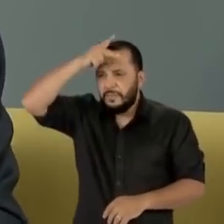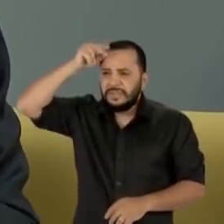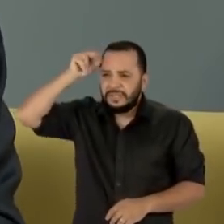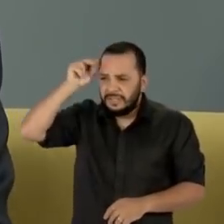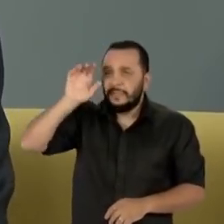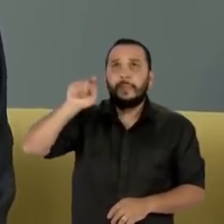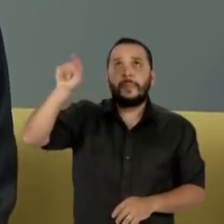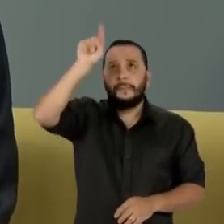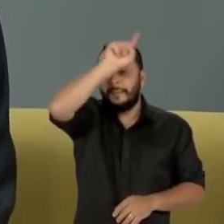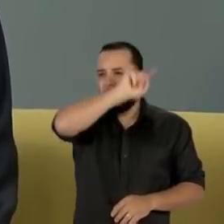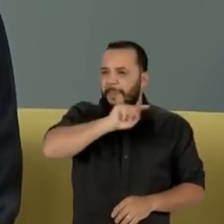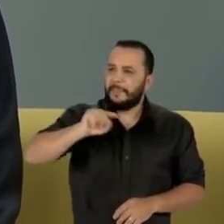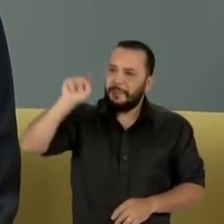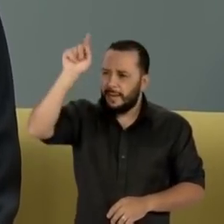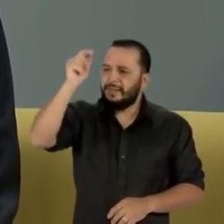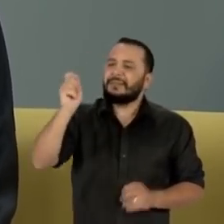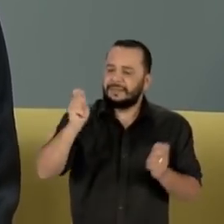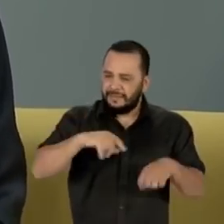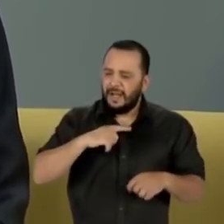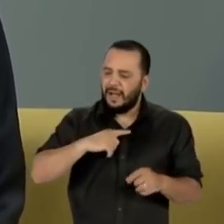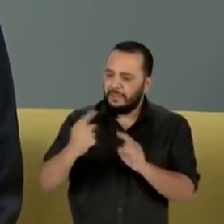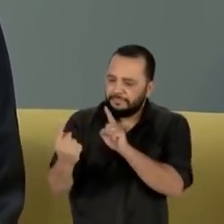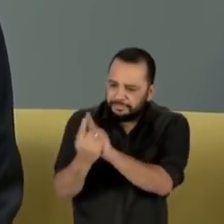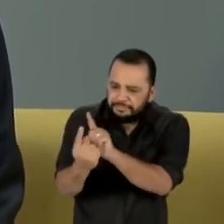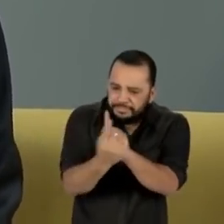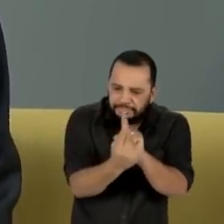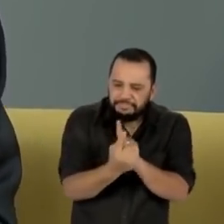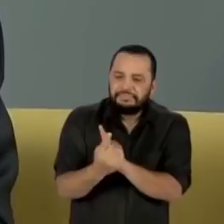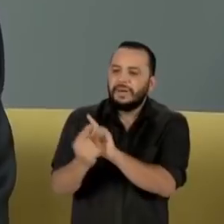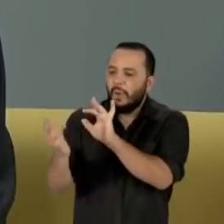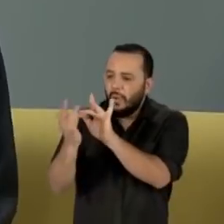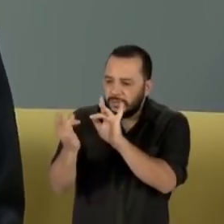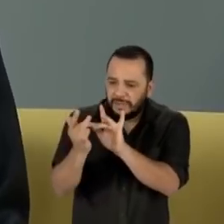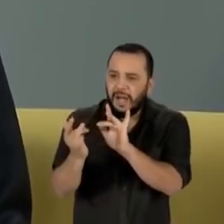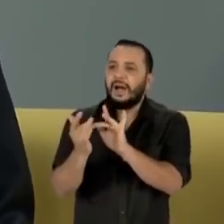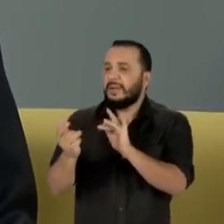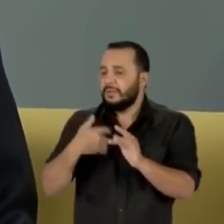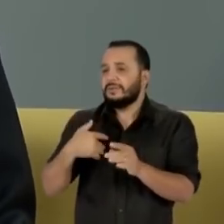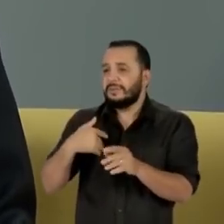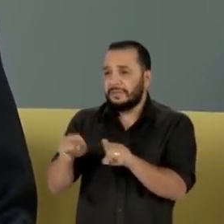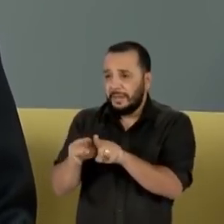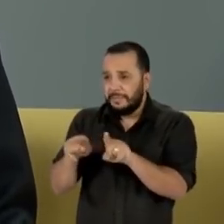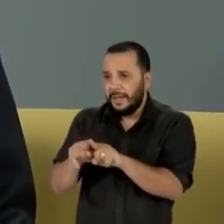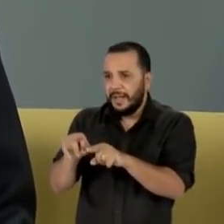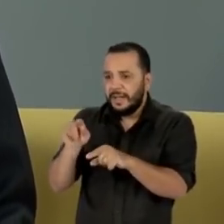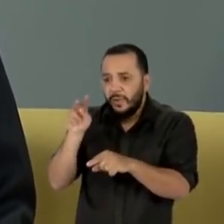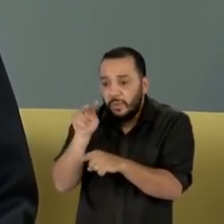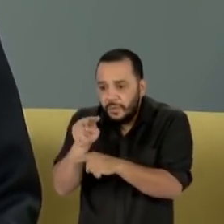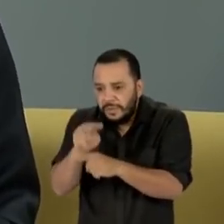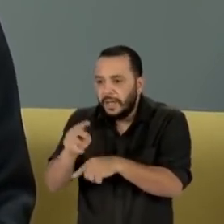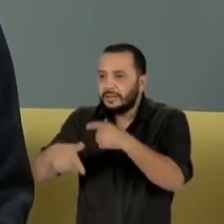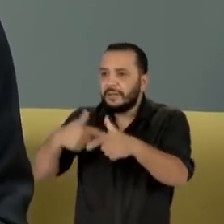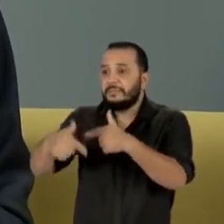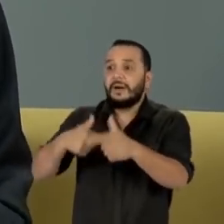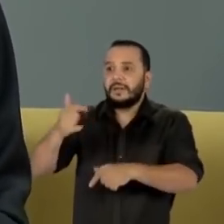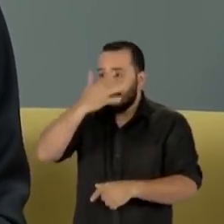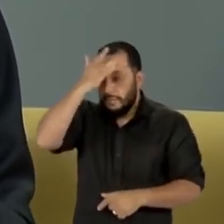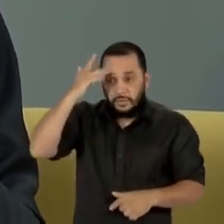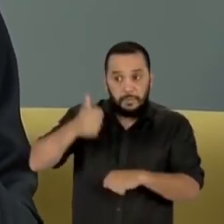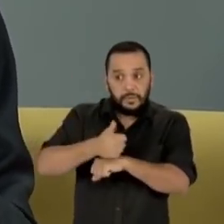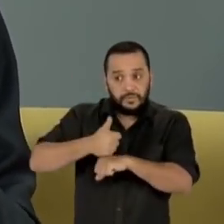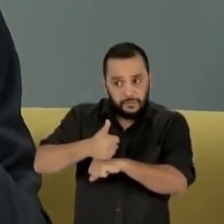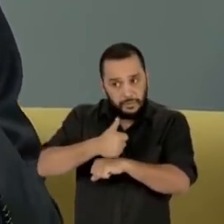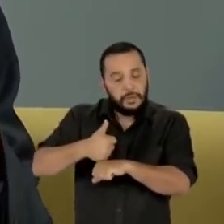contato na conta na região mais fácil de ter contato com o conselheiro e é de importante que as pessoas acompanha efetivamente trabalho conselheiro tutelar para que